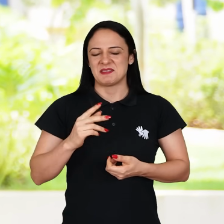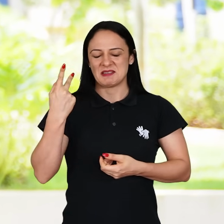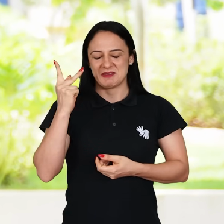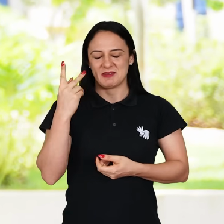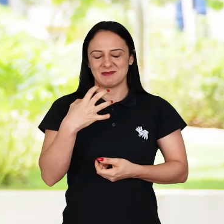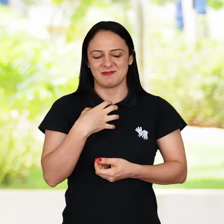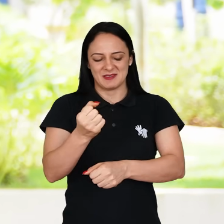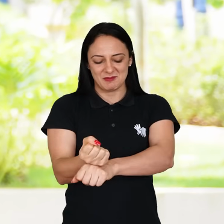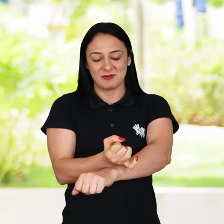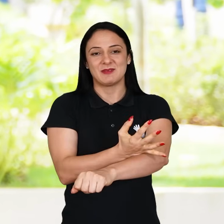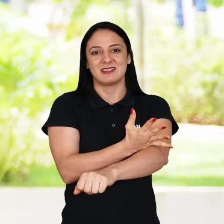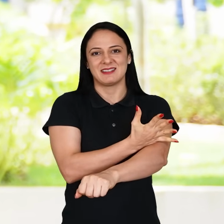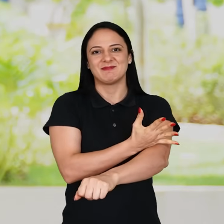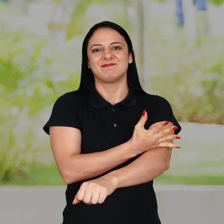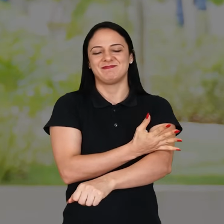Essa história me emociona.